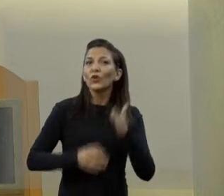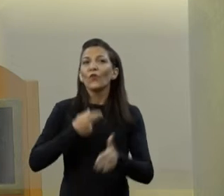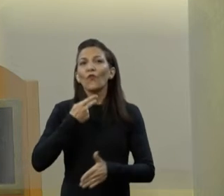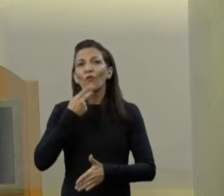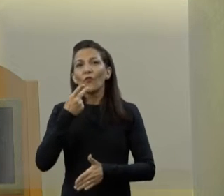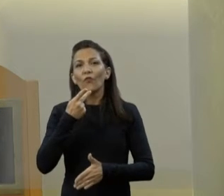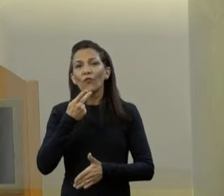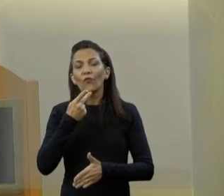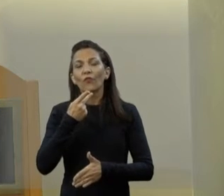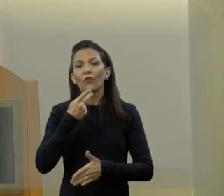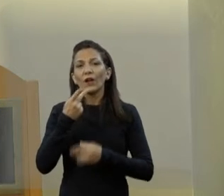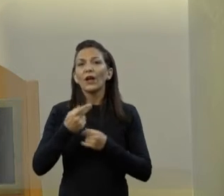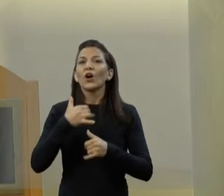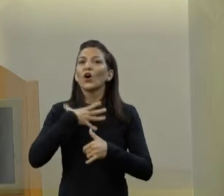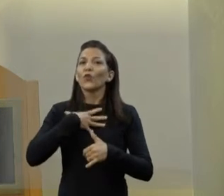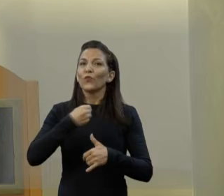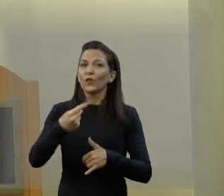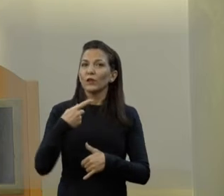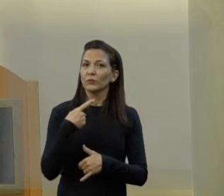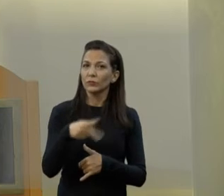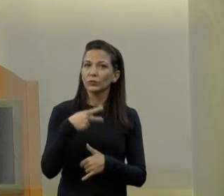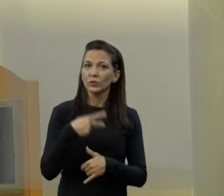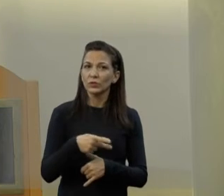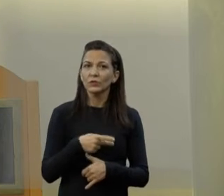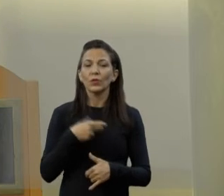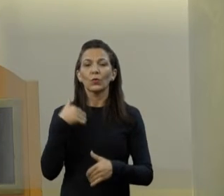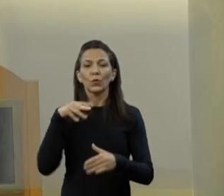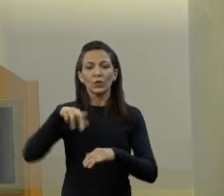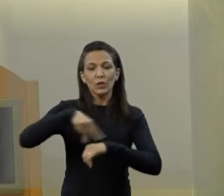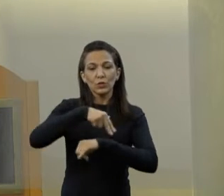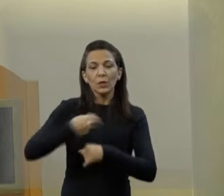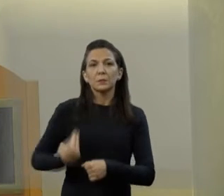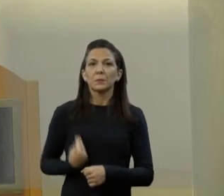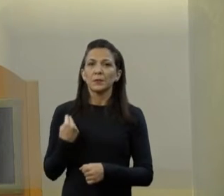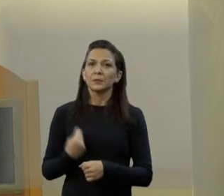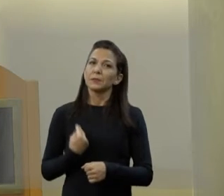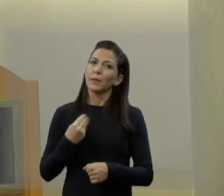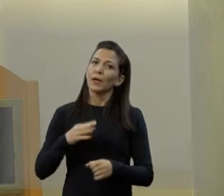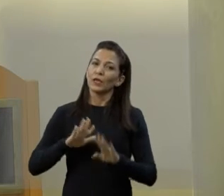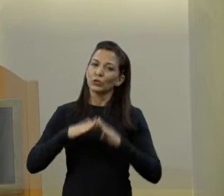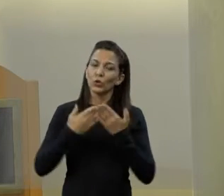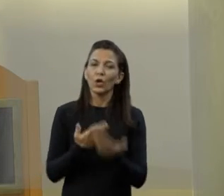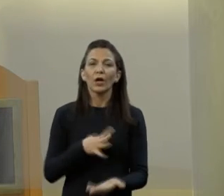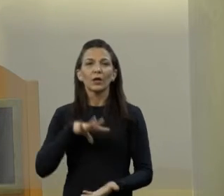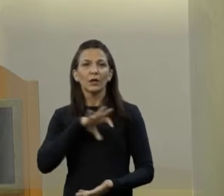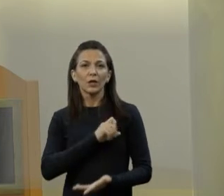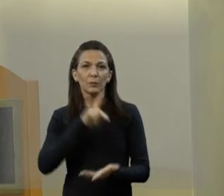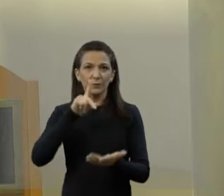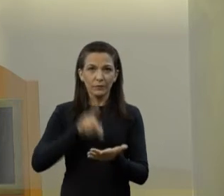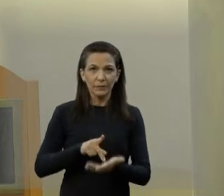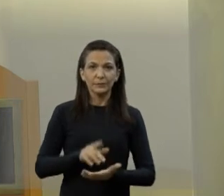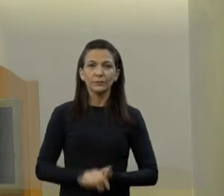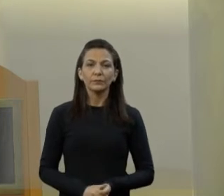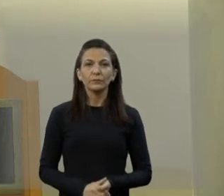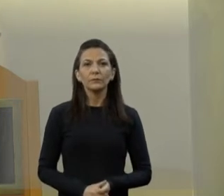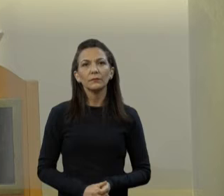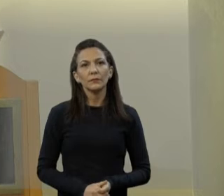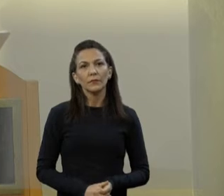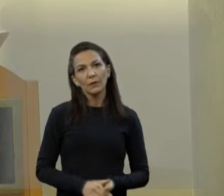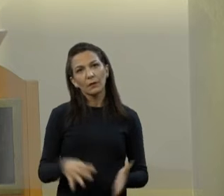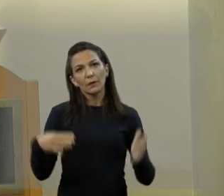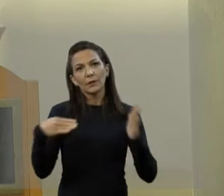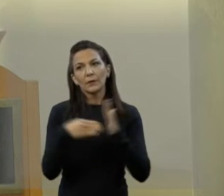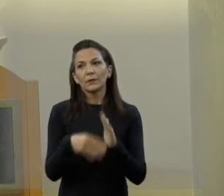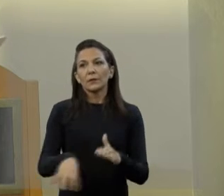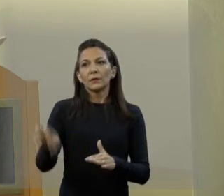filhos que vai ser demais eles contribuírem com essa escola que tanta gente ama Eu também quero dizer que na última